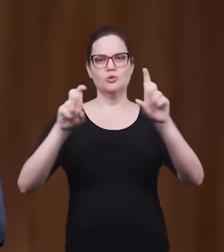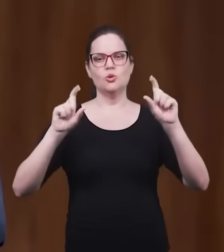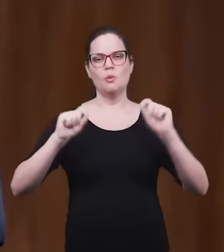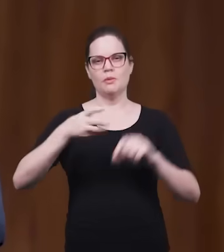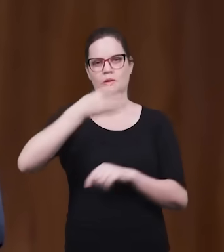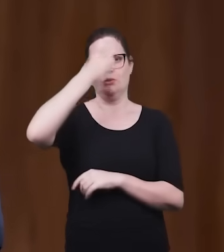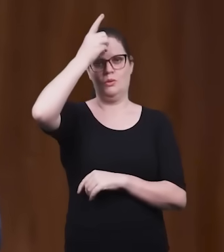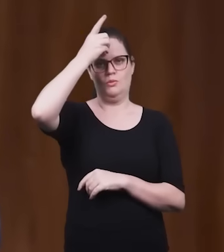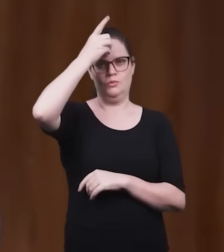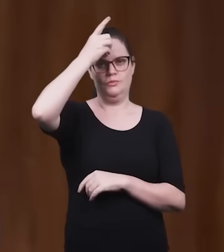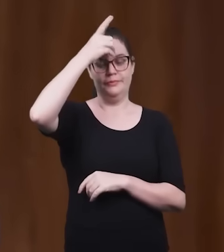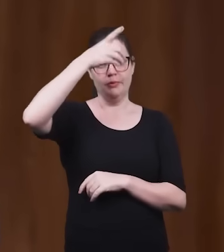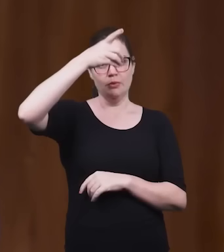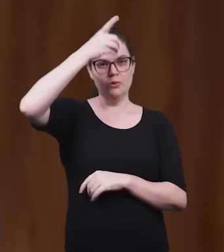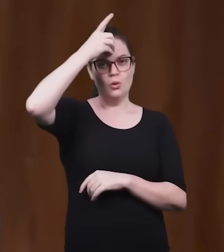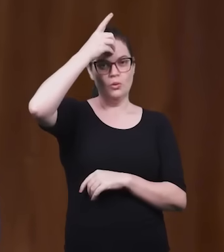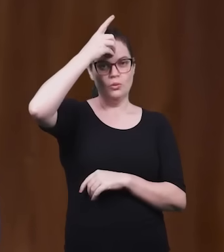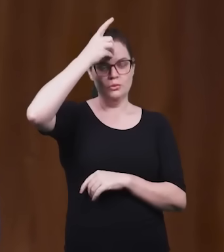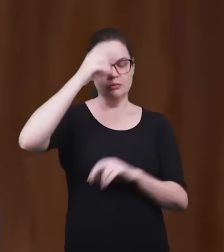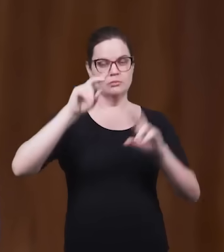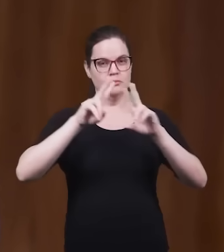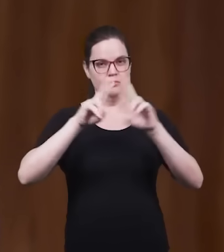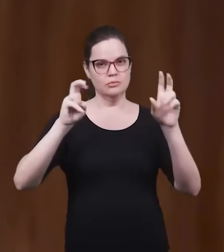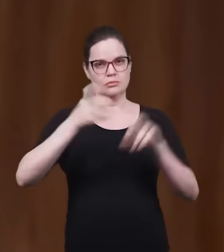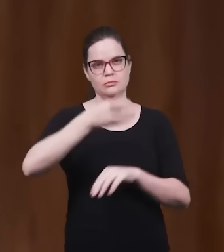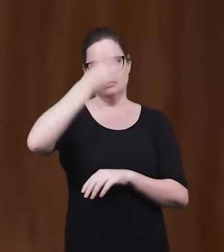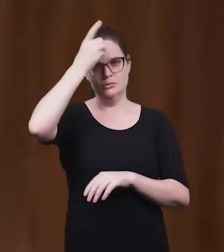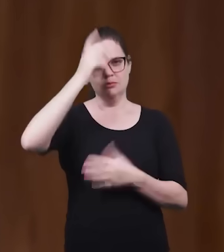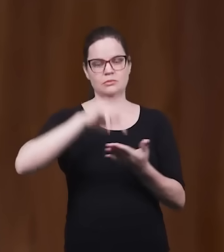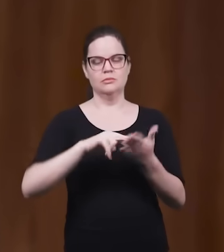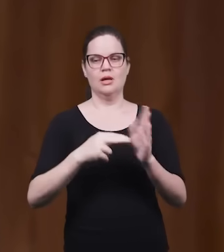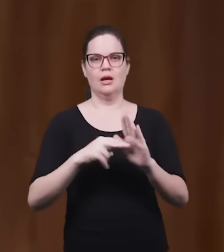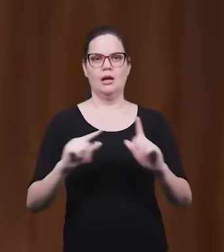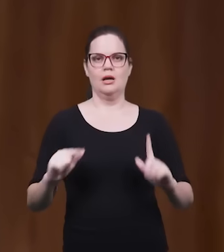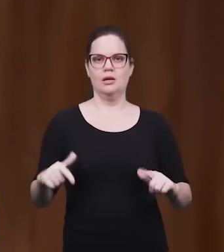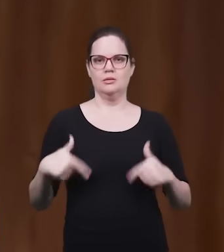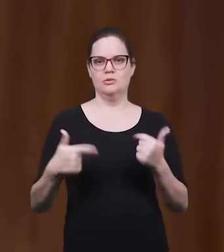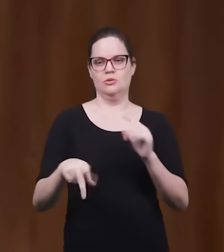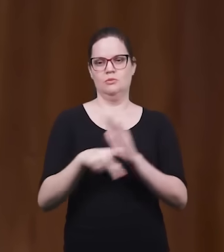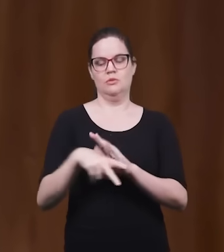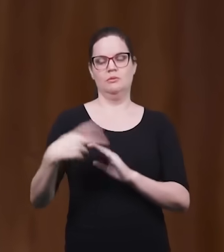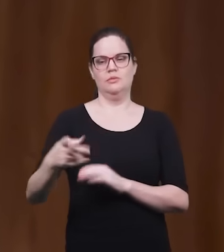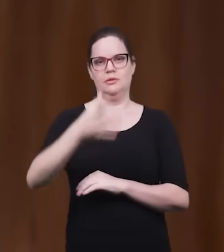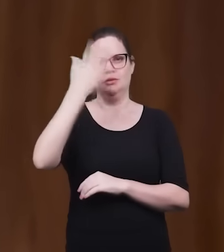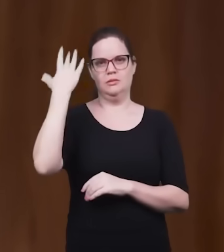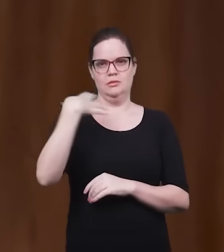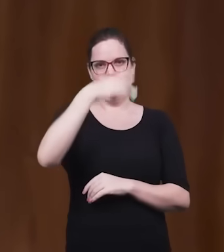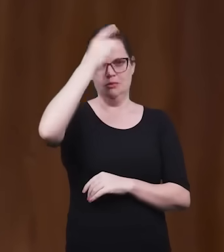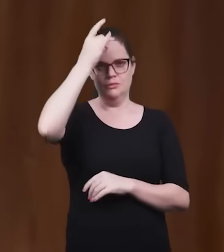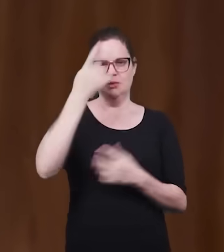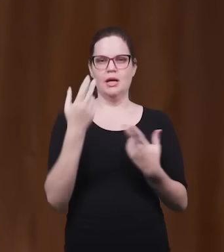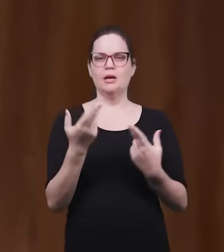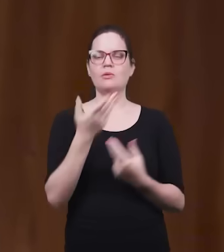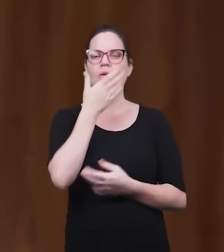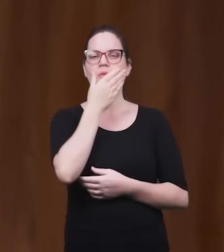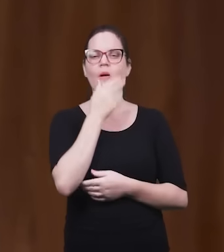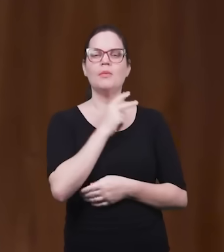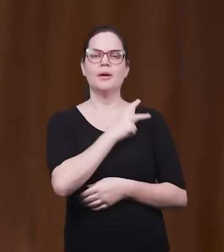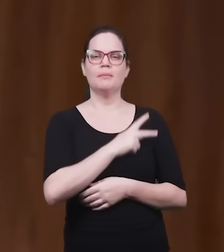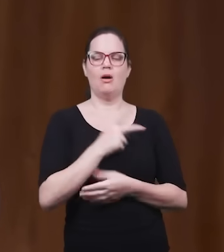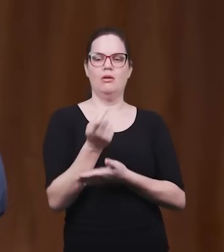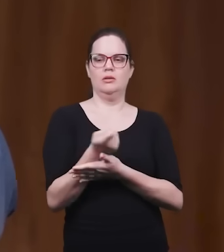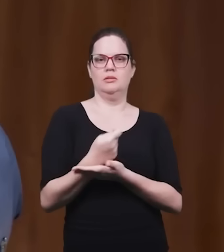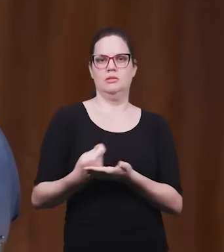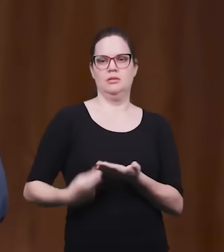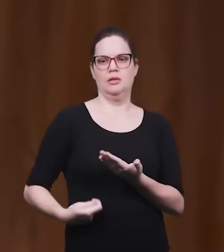dons espirituais. Os dons espirituais são manifestações do Espírito Santo. Aquilo que Paulo descreve do